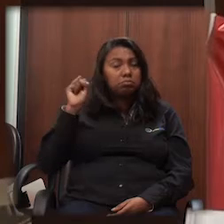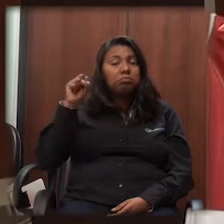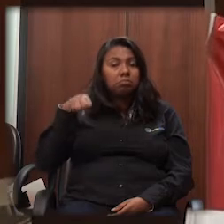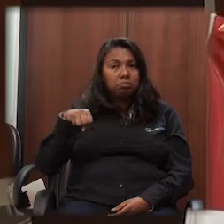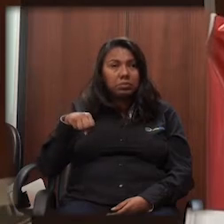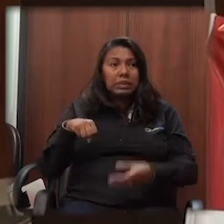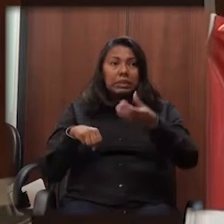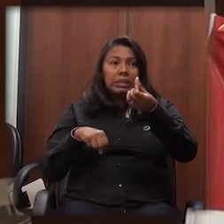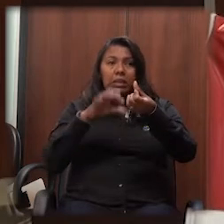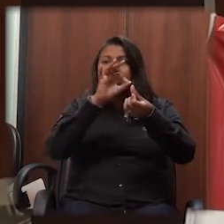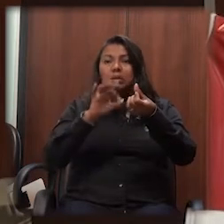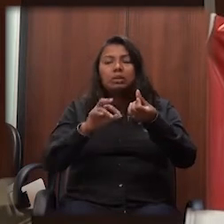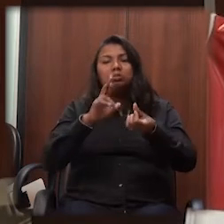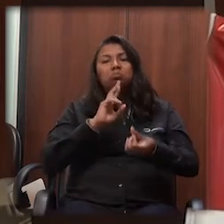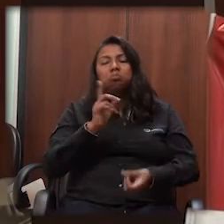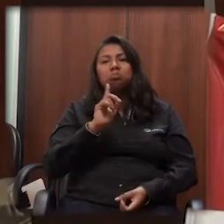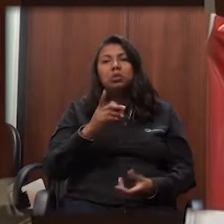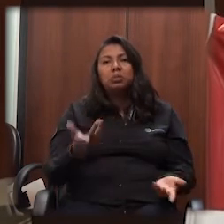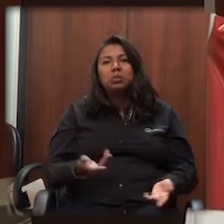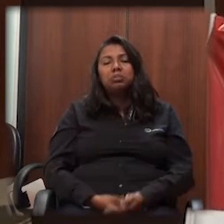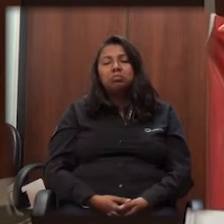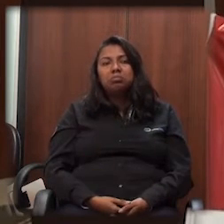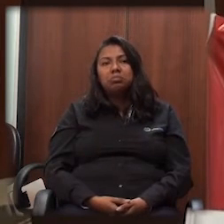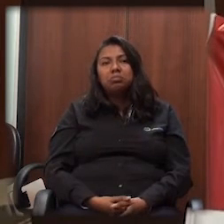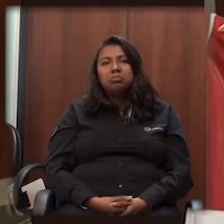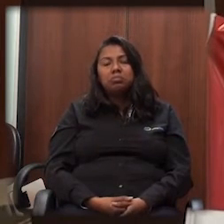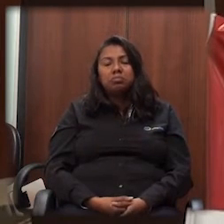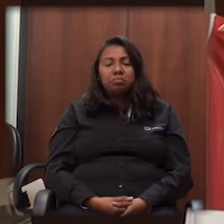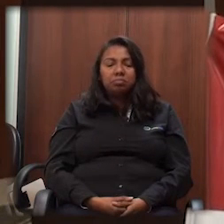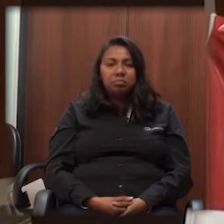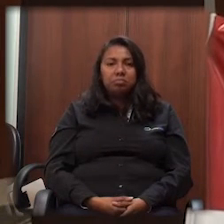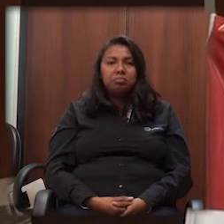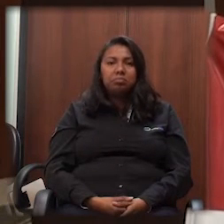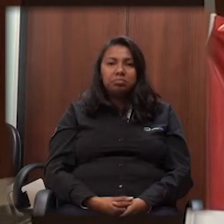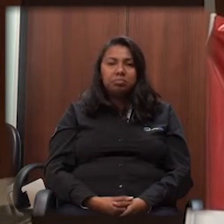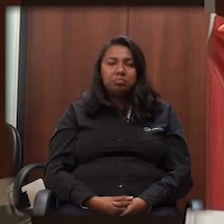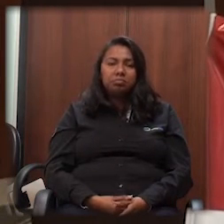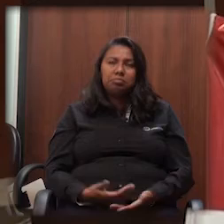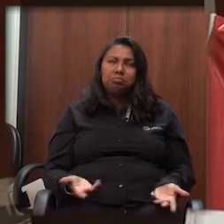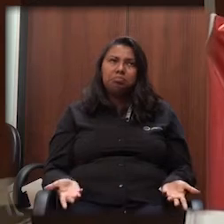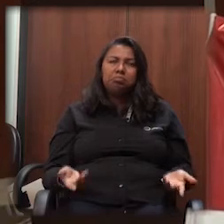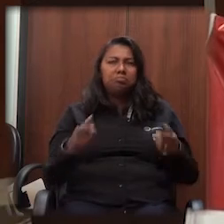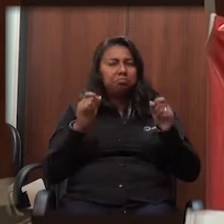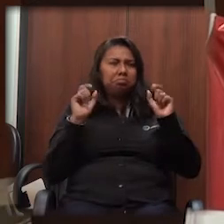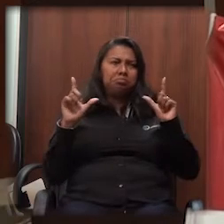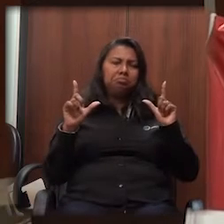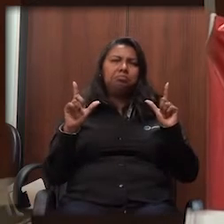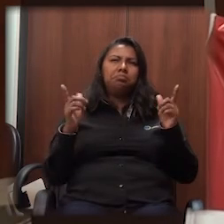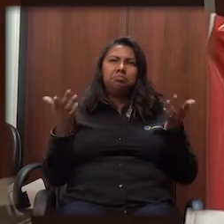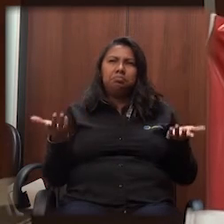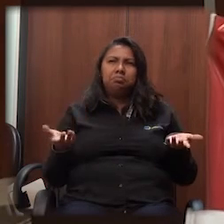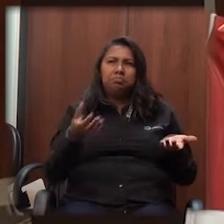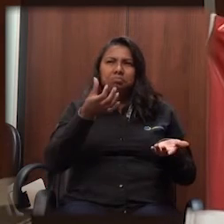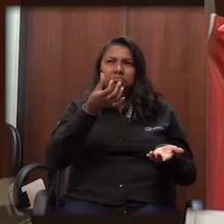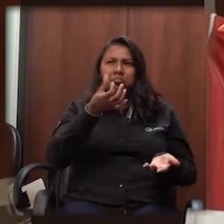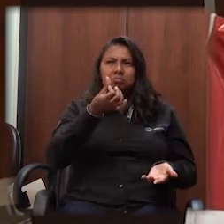e 6% não responderam essa questão, né? O que nos chama atenção de alguma maneira, né? Essa questão